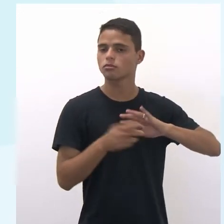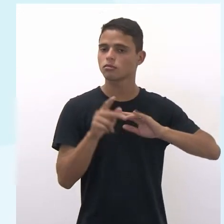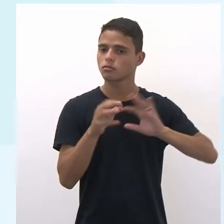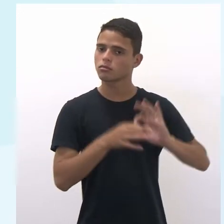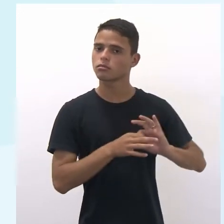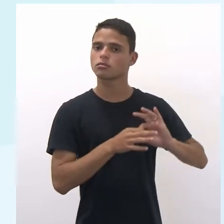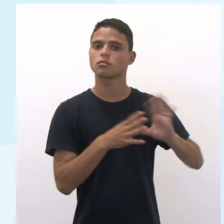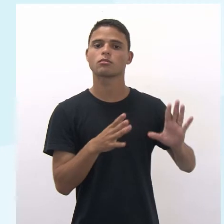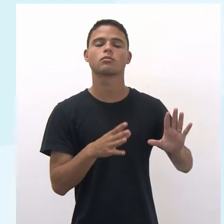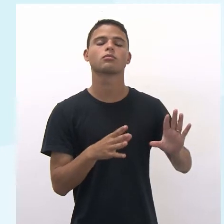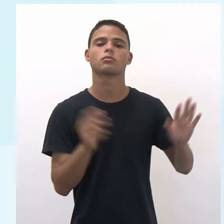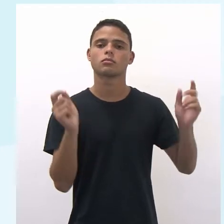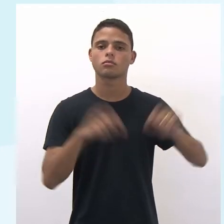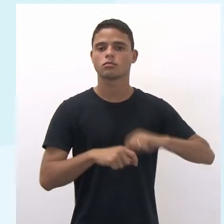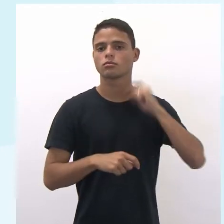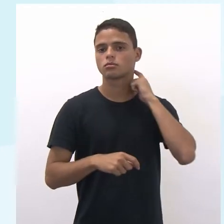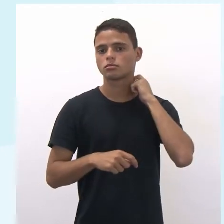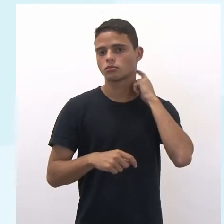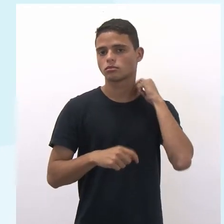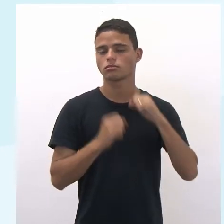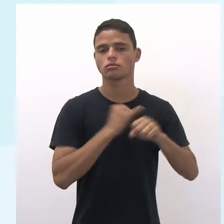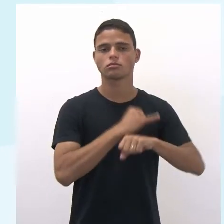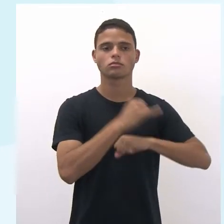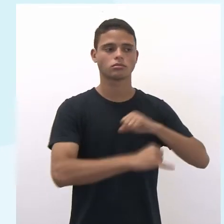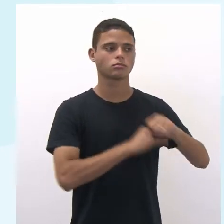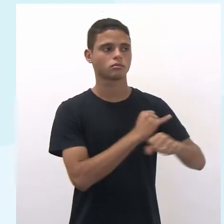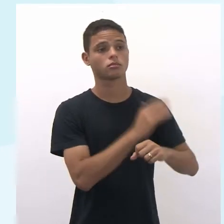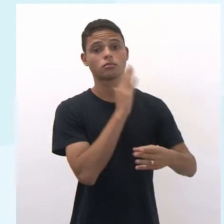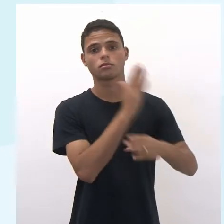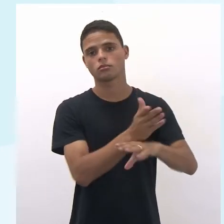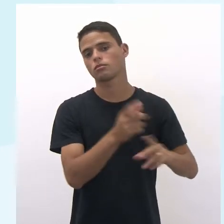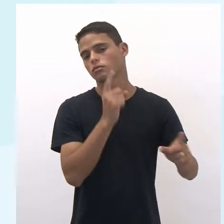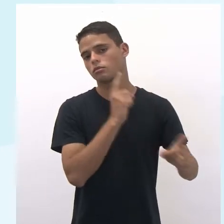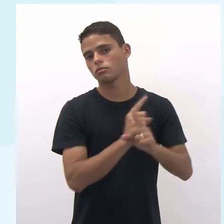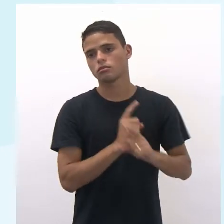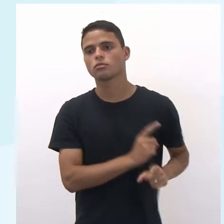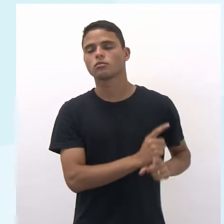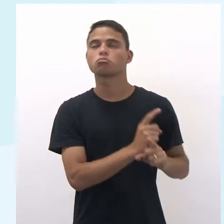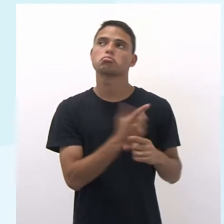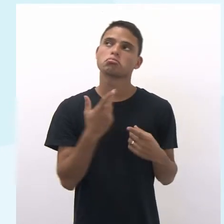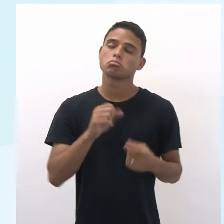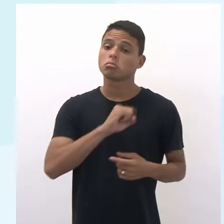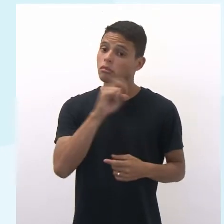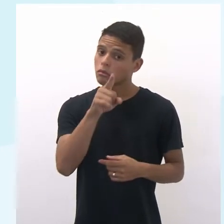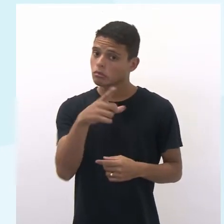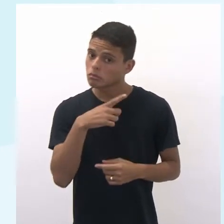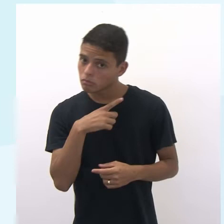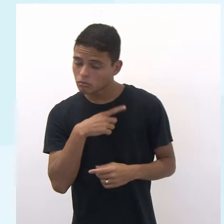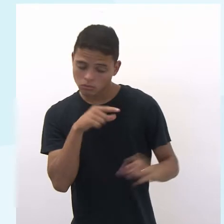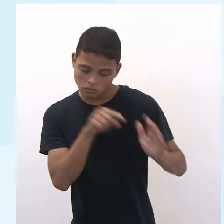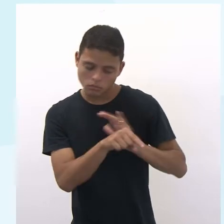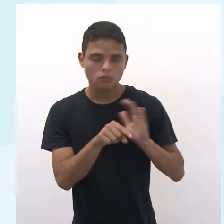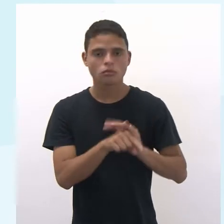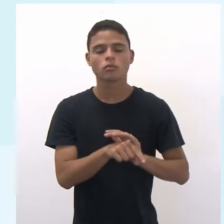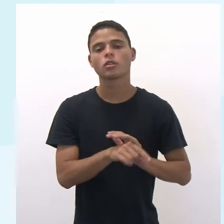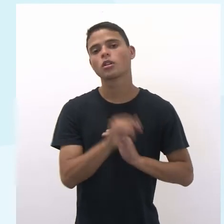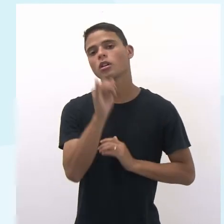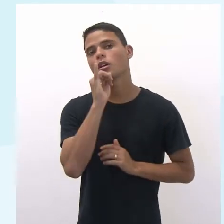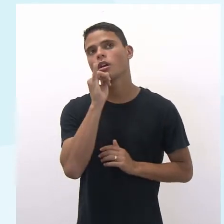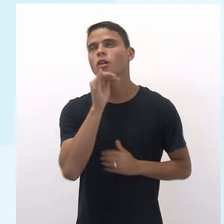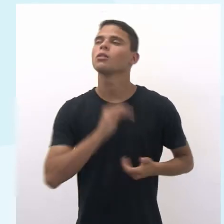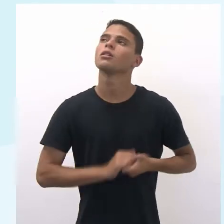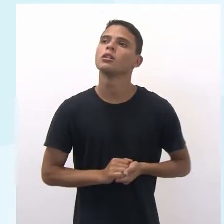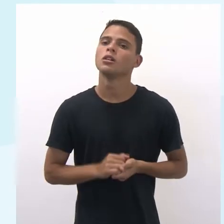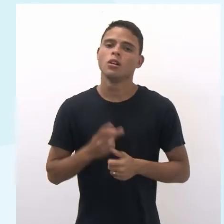livres disponíveis aí na internet. No caso, você precisa estar sempre fazendo uma pesquisa, um levantamento, Se colocar, por exemplo, o nome lá